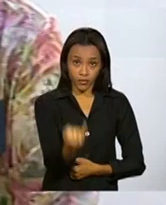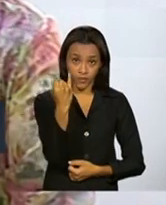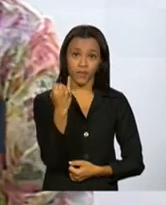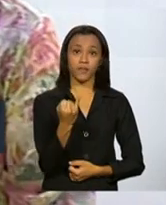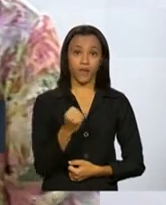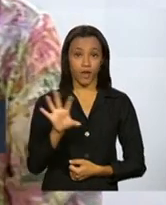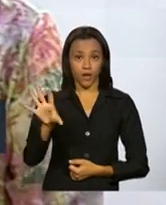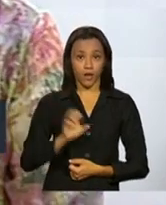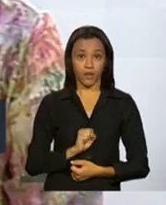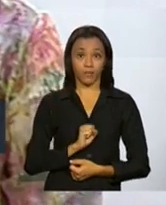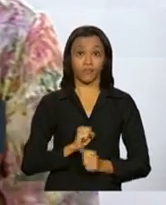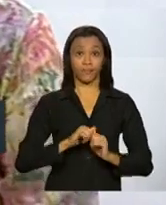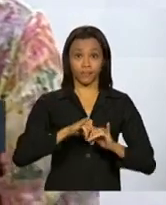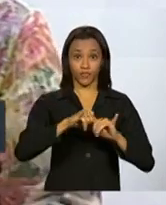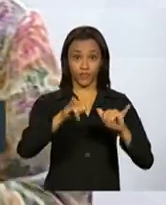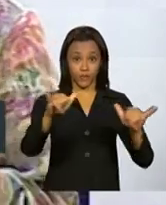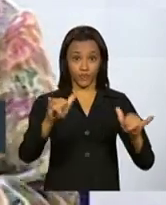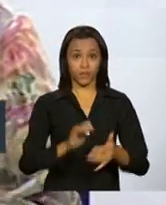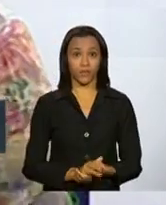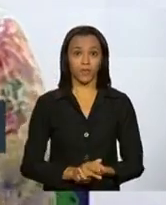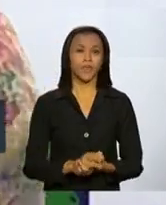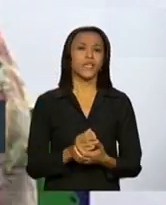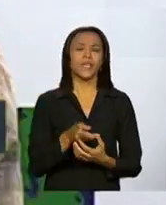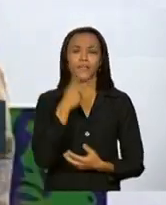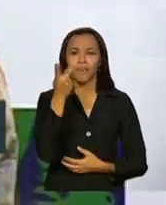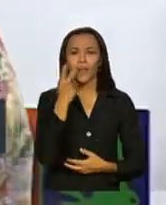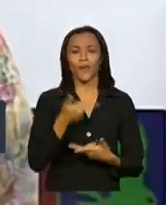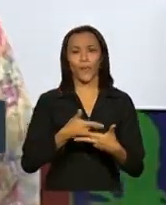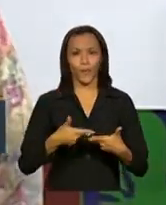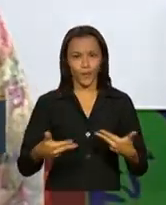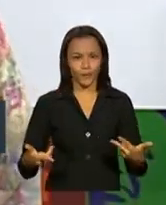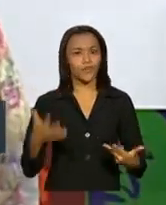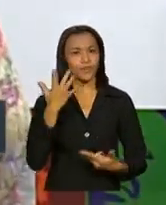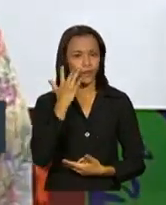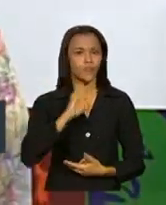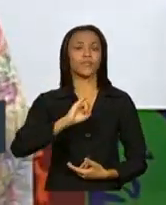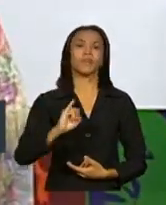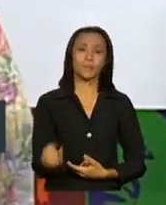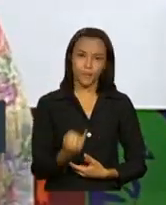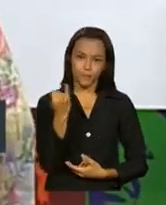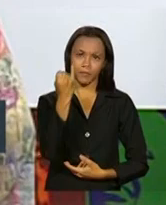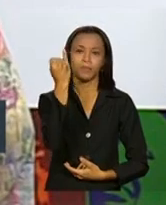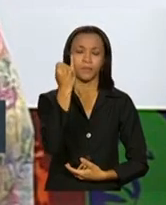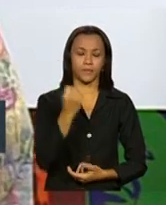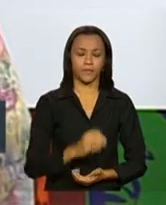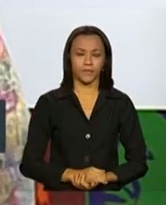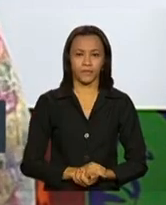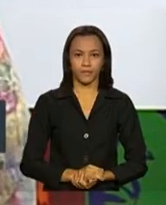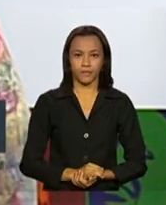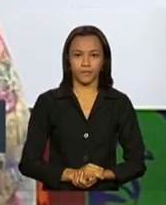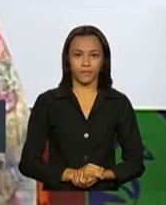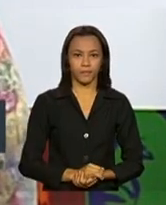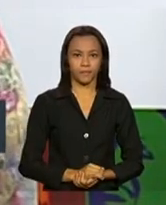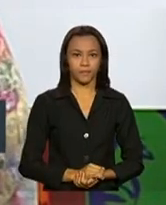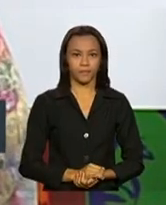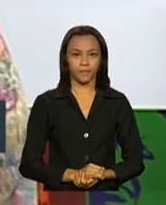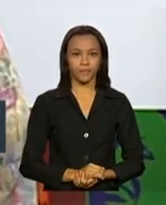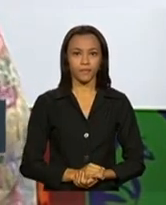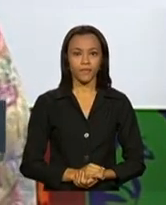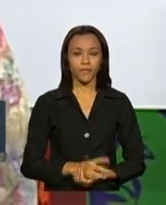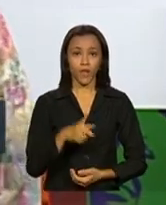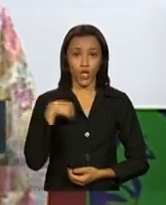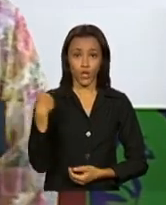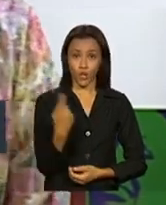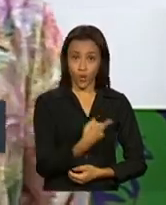transmissão e dizer coisas que eu considero importantes é e